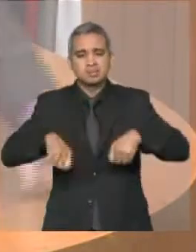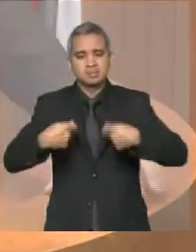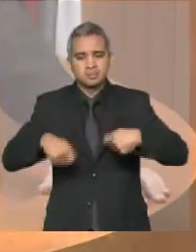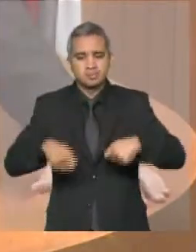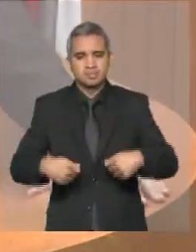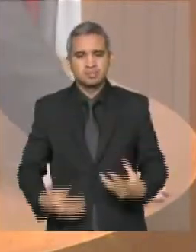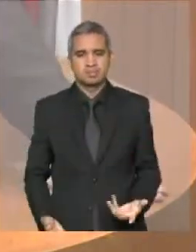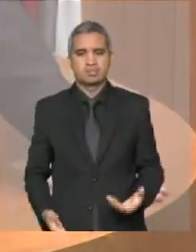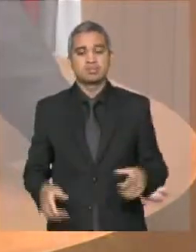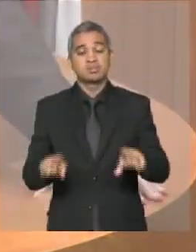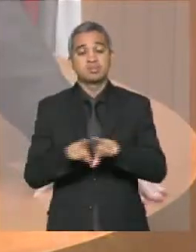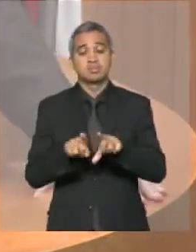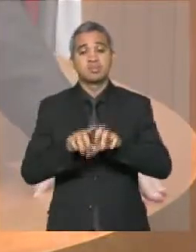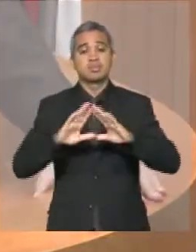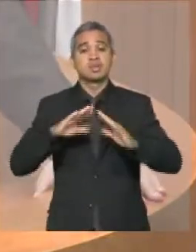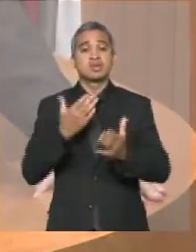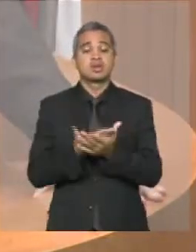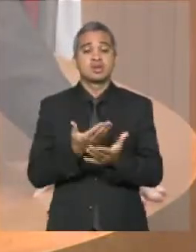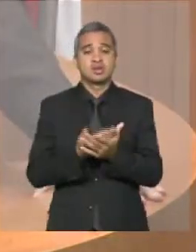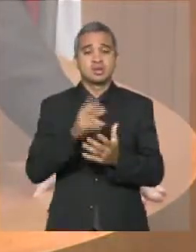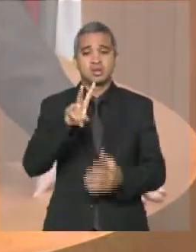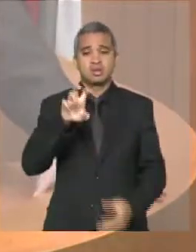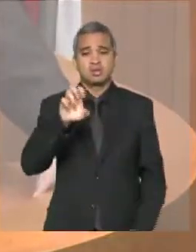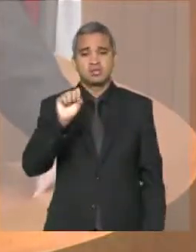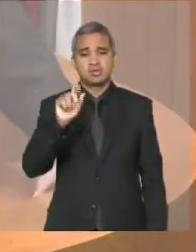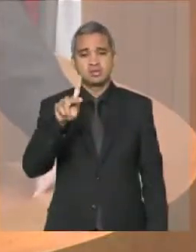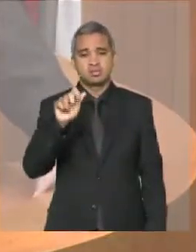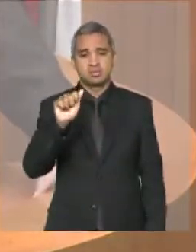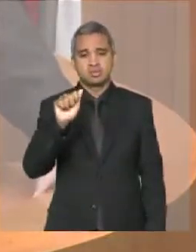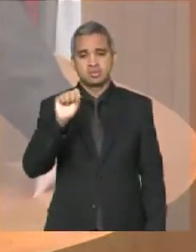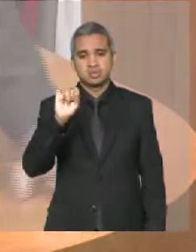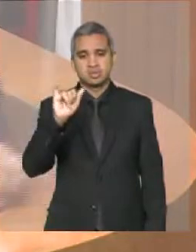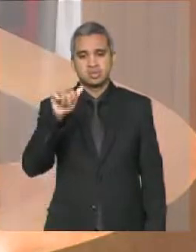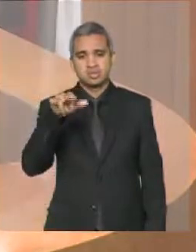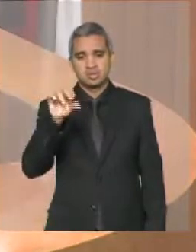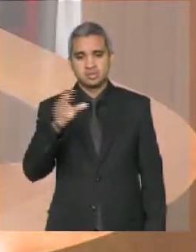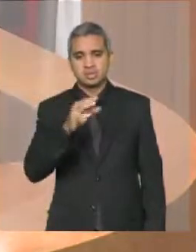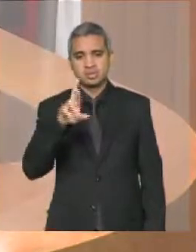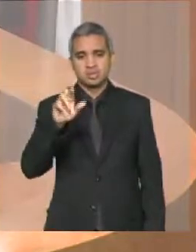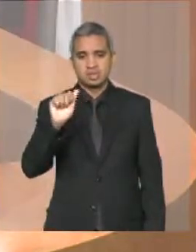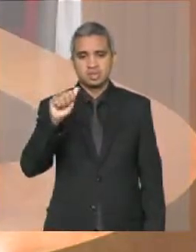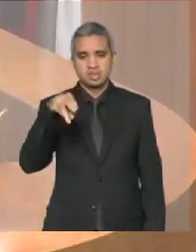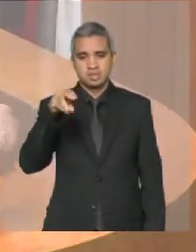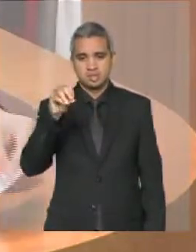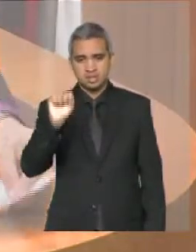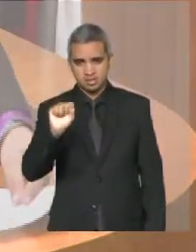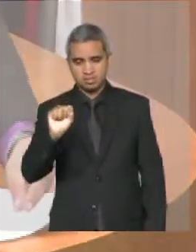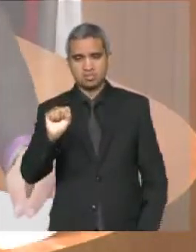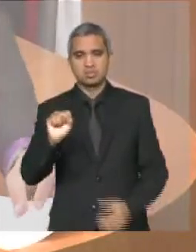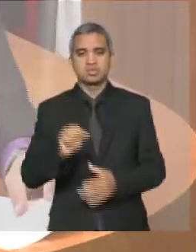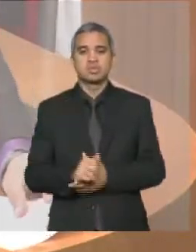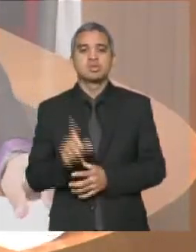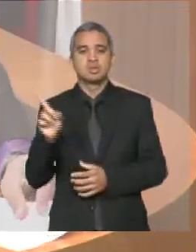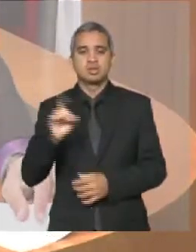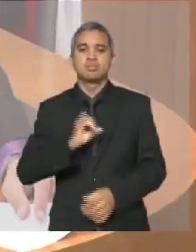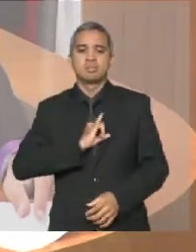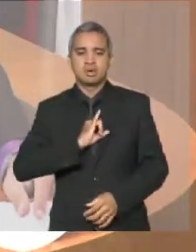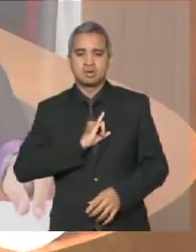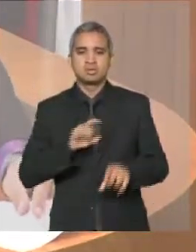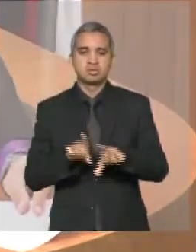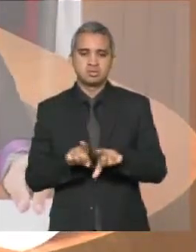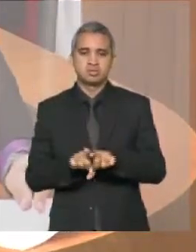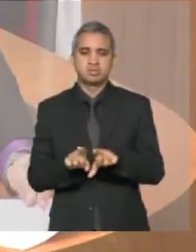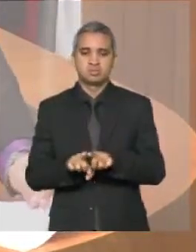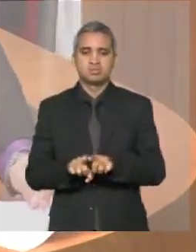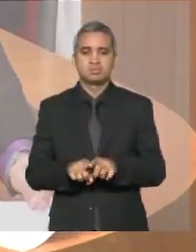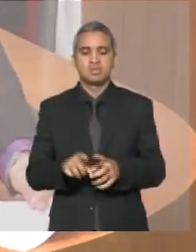bem como a escola Vespasiano Ramos, na Vila Nova, em Imperatriz. E às vezes falar simplesmente na reforma de uma escola,